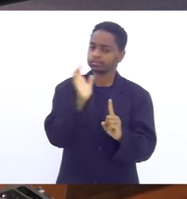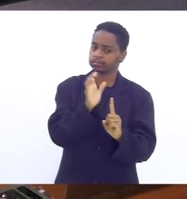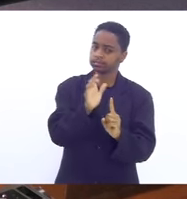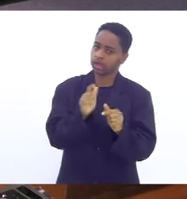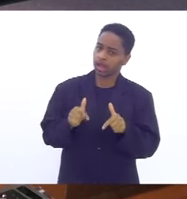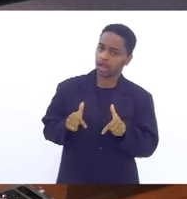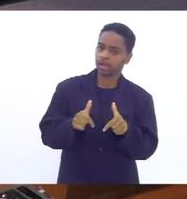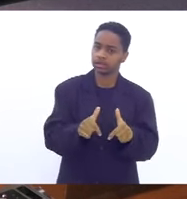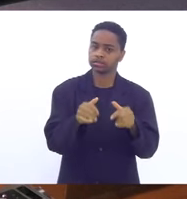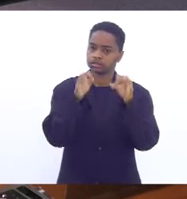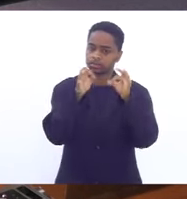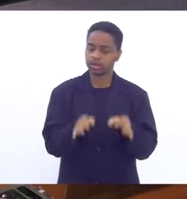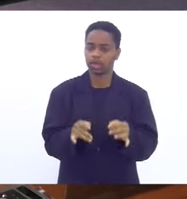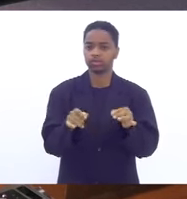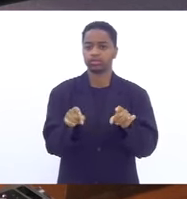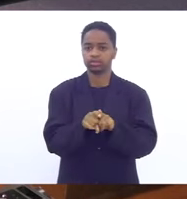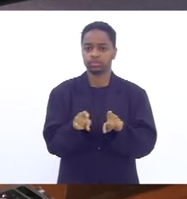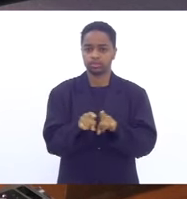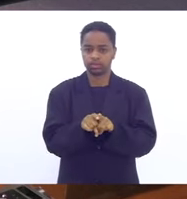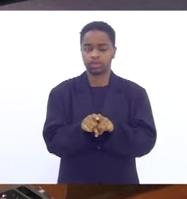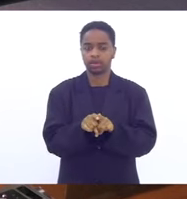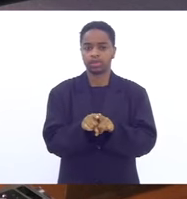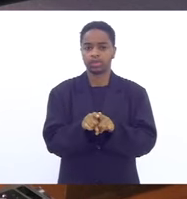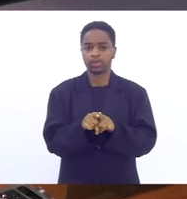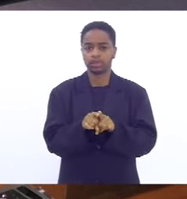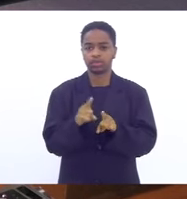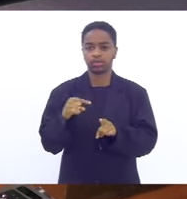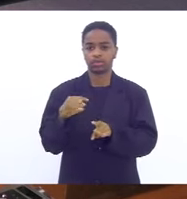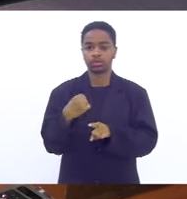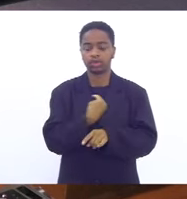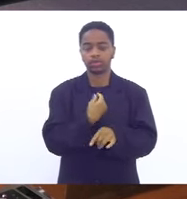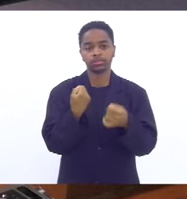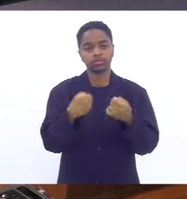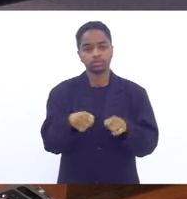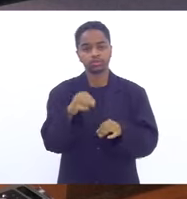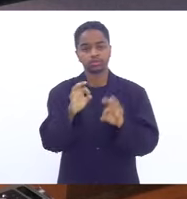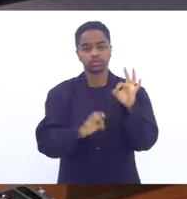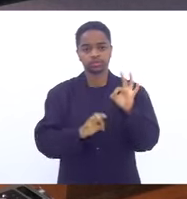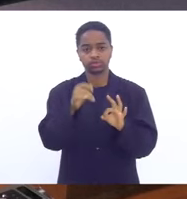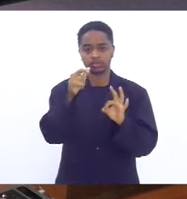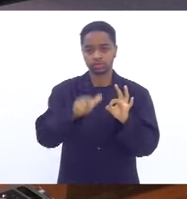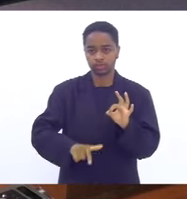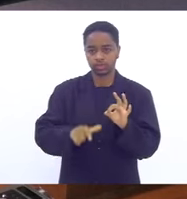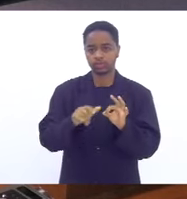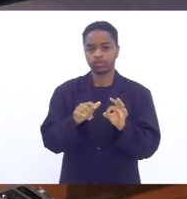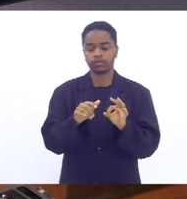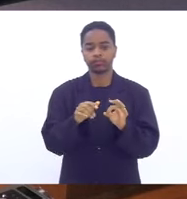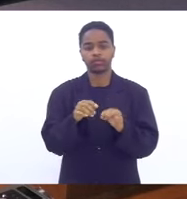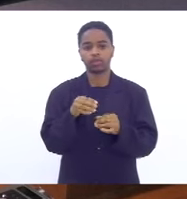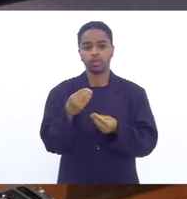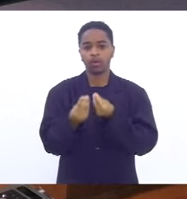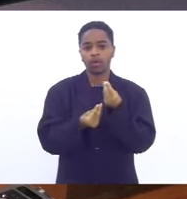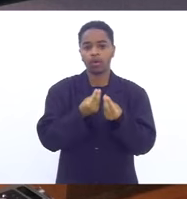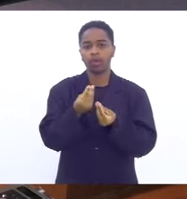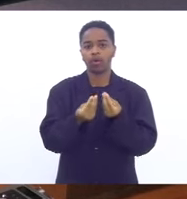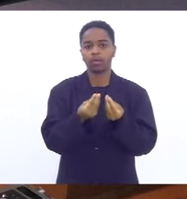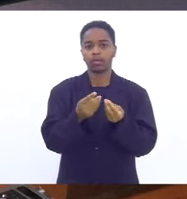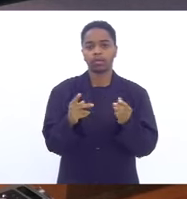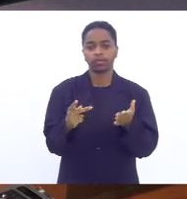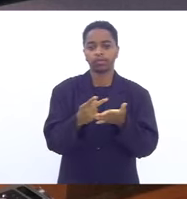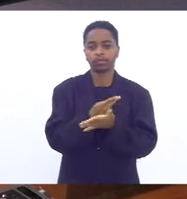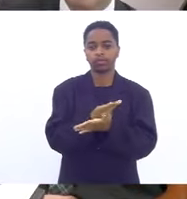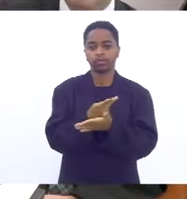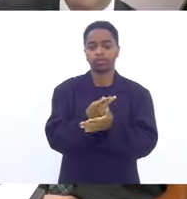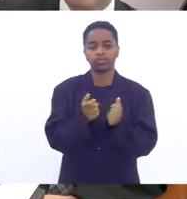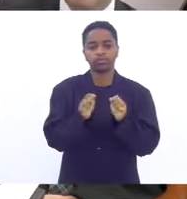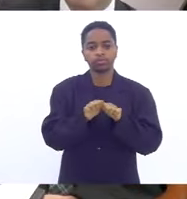enérgicas, atitudes que venham a restabelecer a ordem no que tange fornecimento de